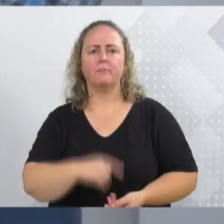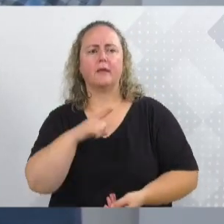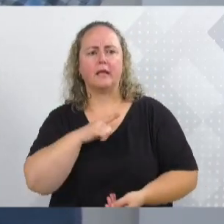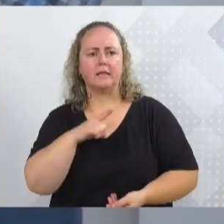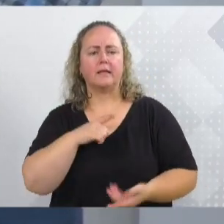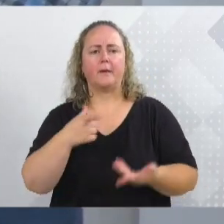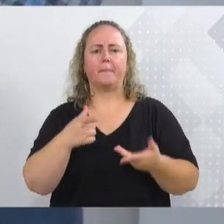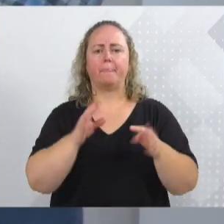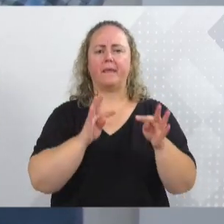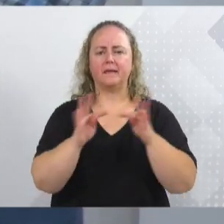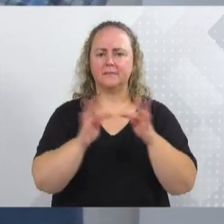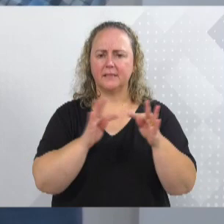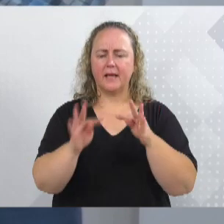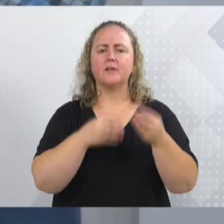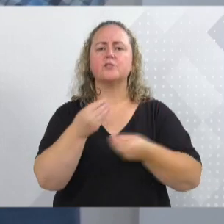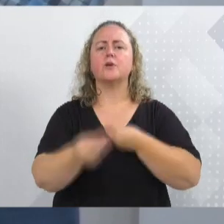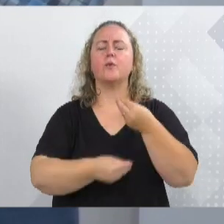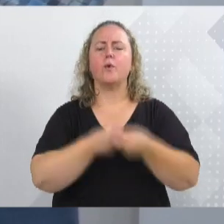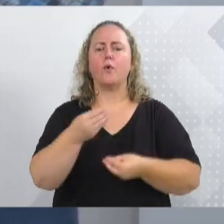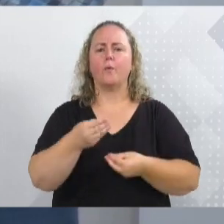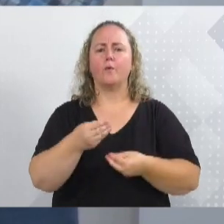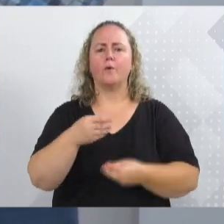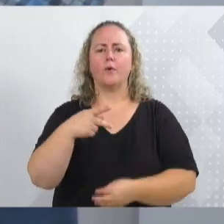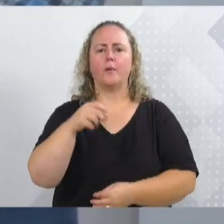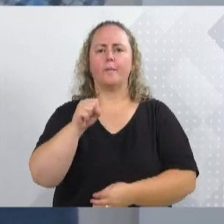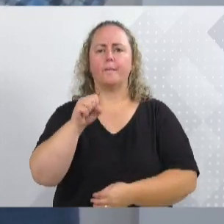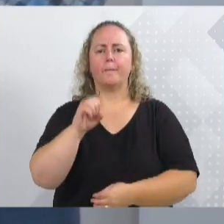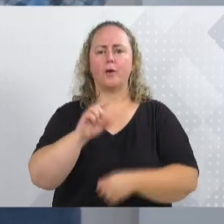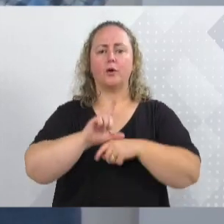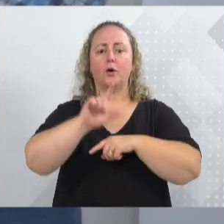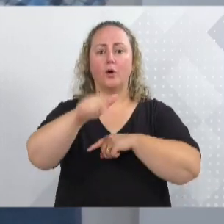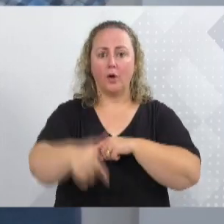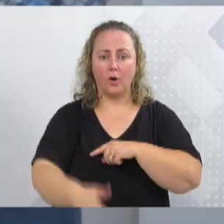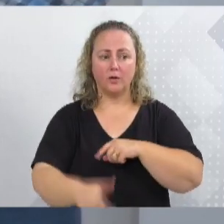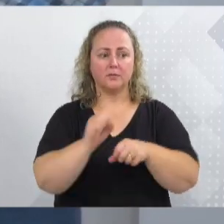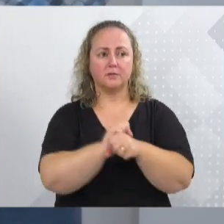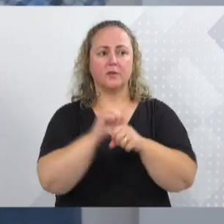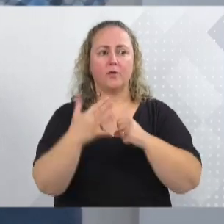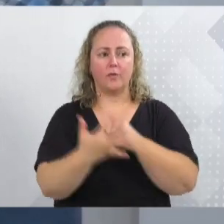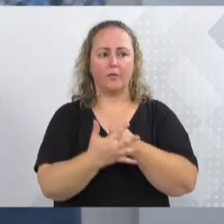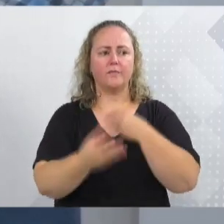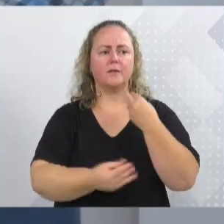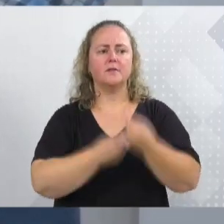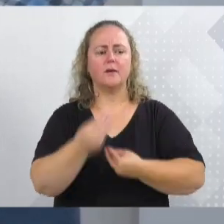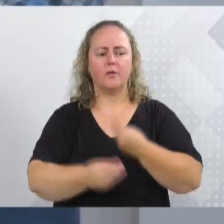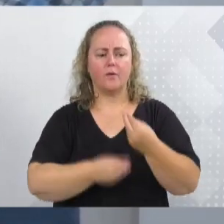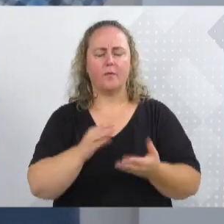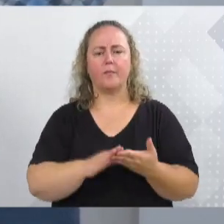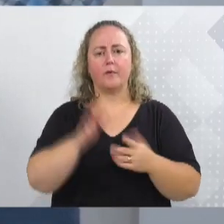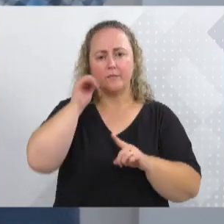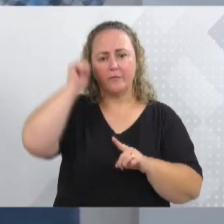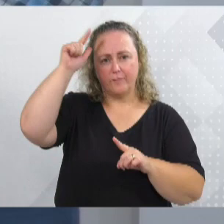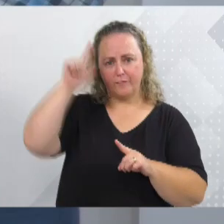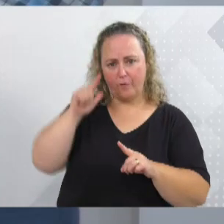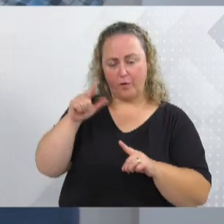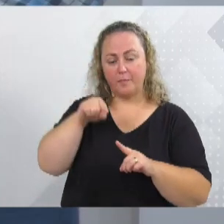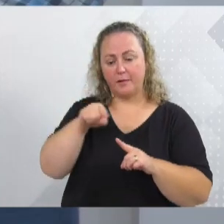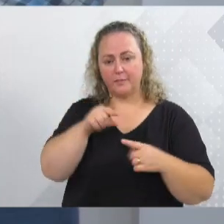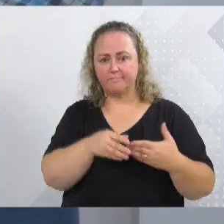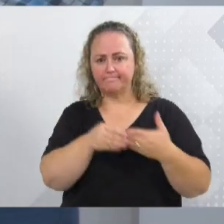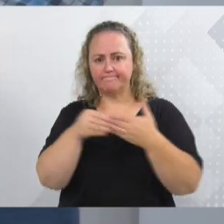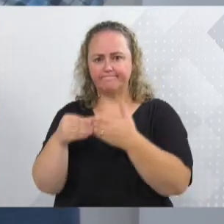triagem pós-Covid. Né? Então, é só encaminhar para o pós-Covid da FURB, que esse encaminhamento fazer